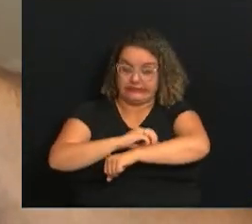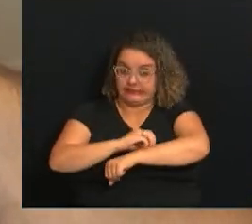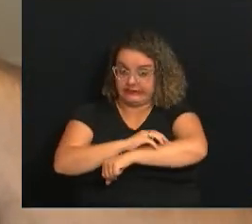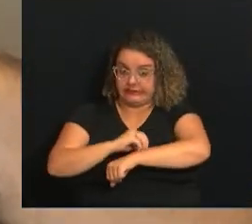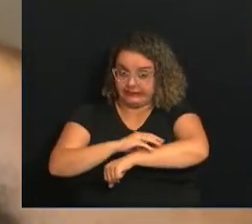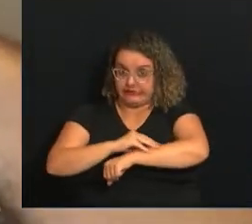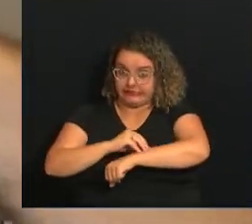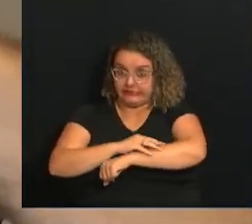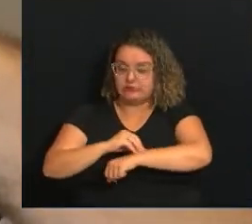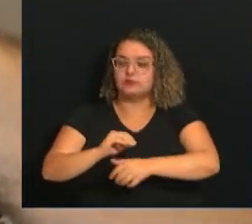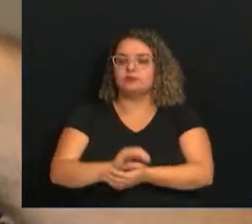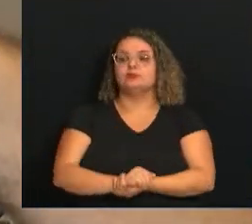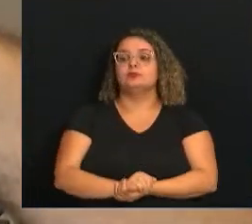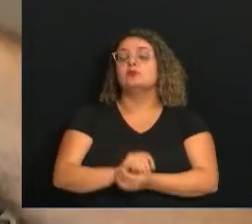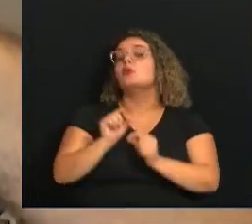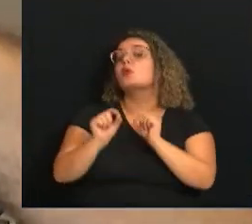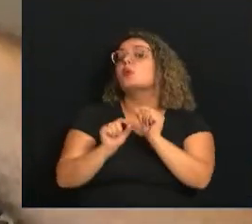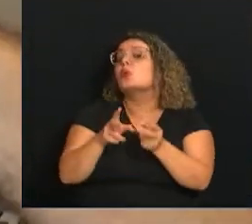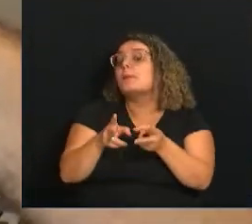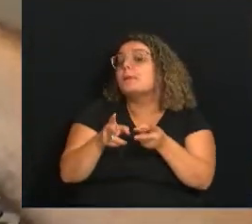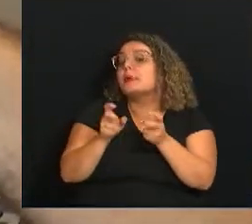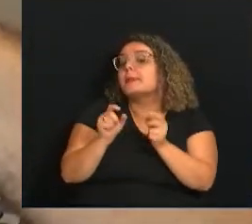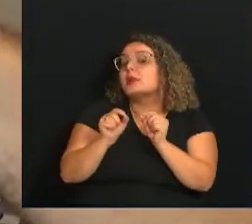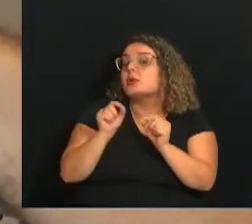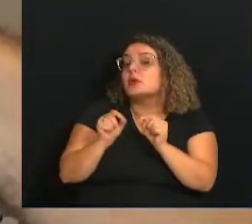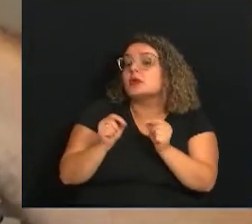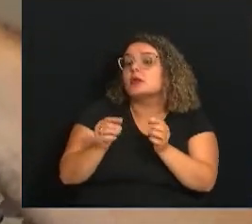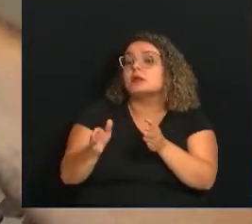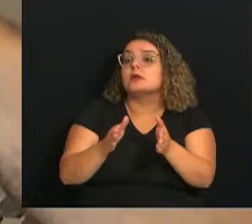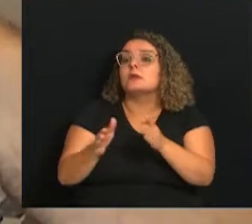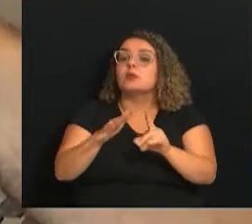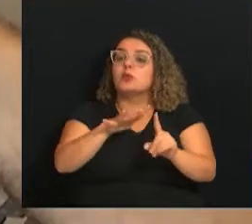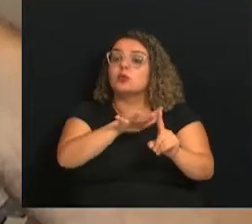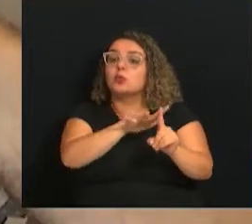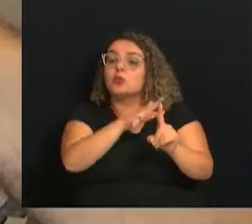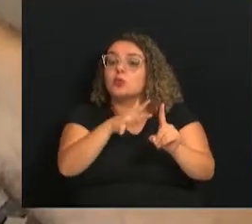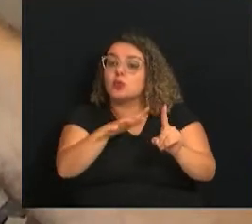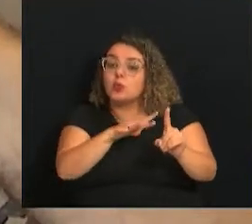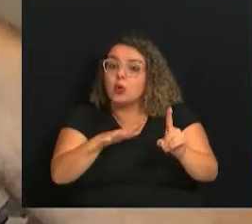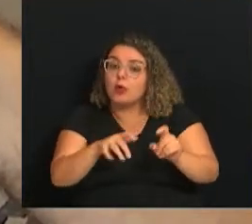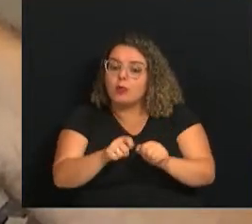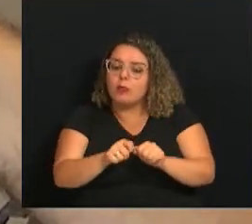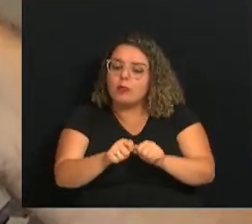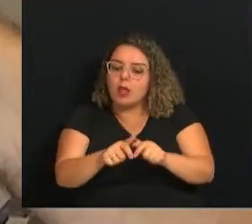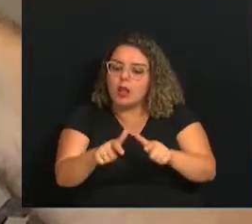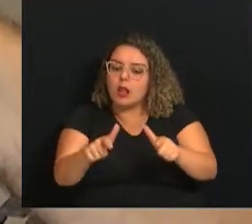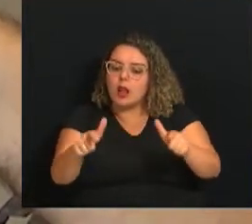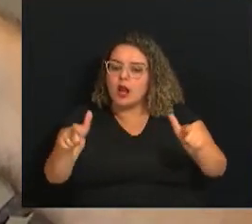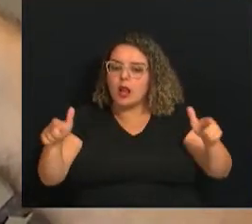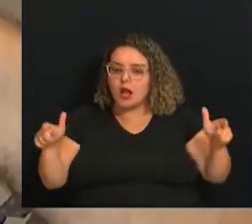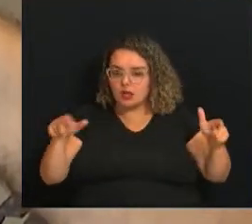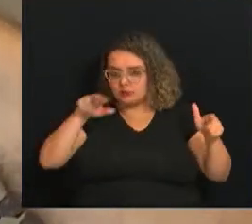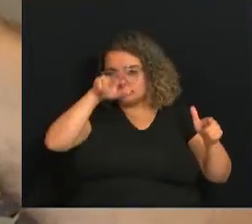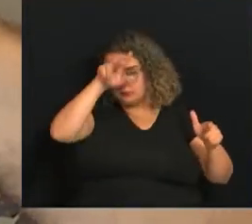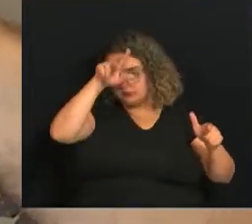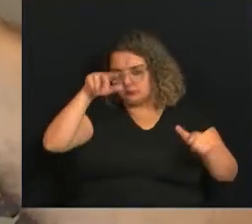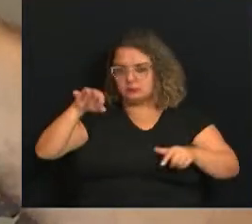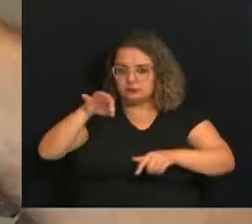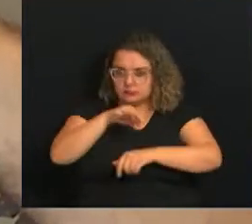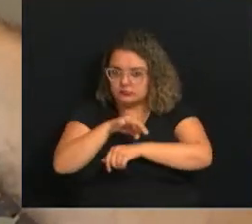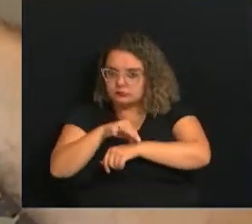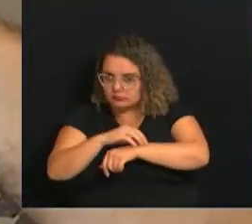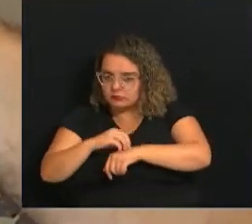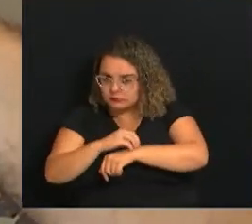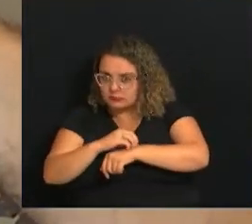pernilongos. O que a gente percebe é que nesse período do outono a gente tem uma proliferação maior de insetos, então a gente pode ter tanto